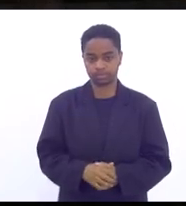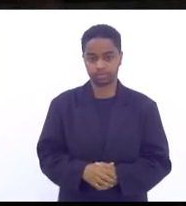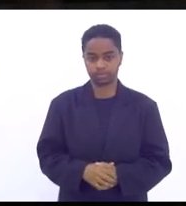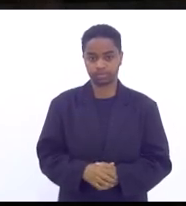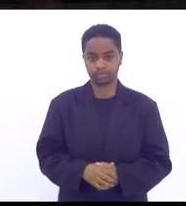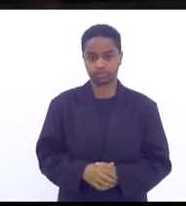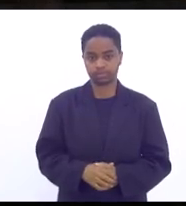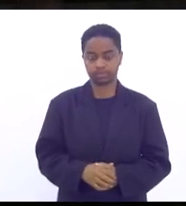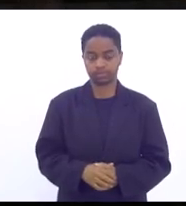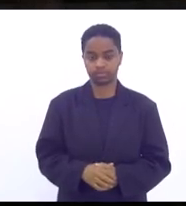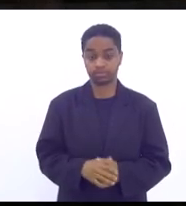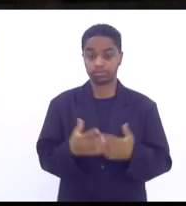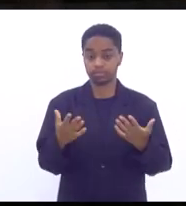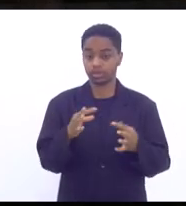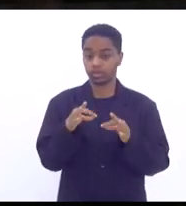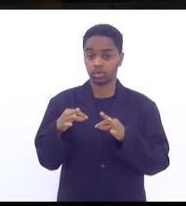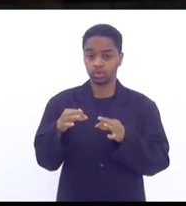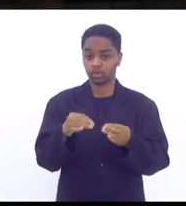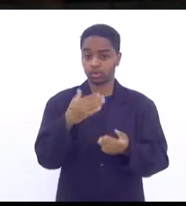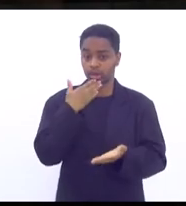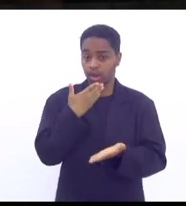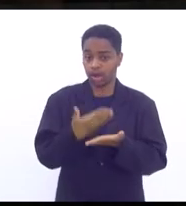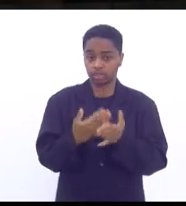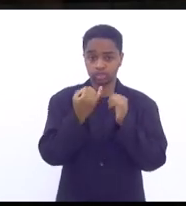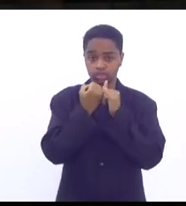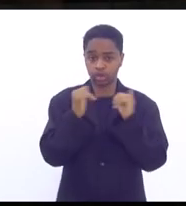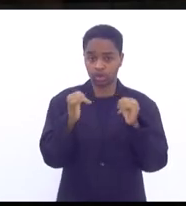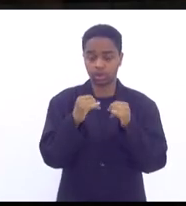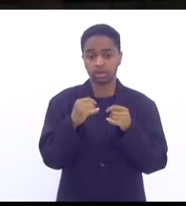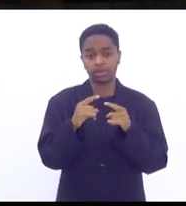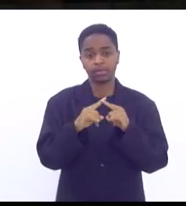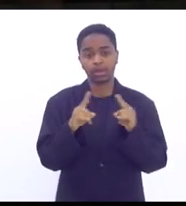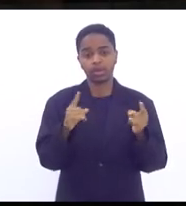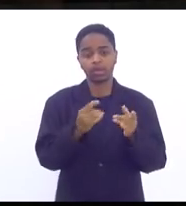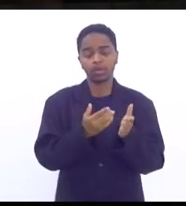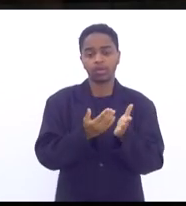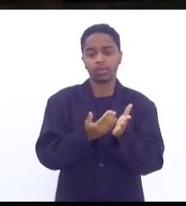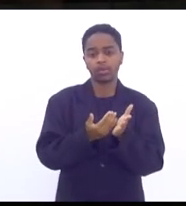E essa perplexidade começa a levantar